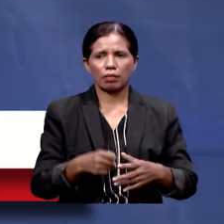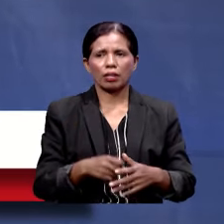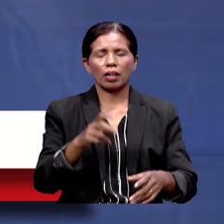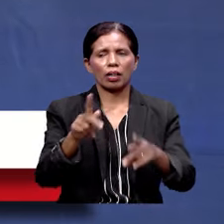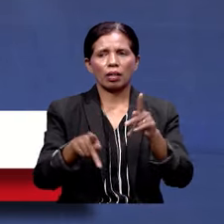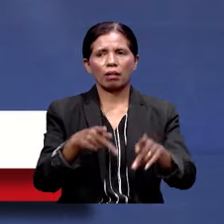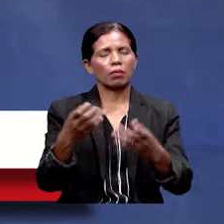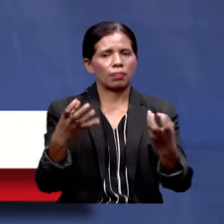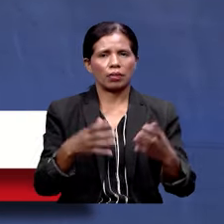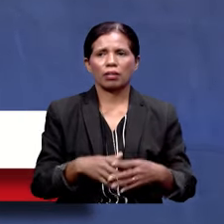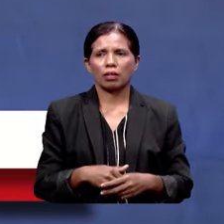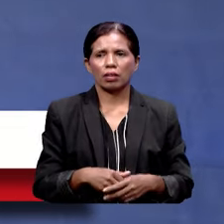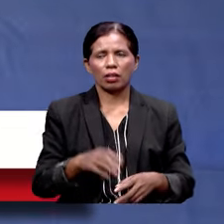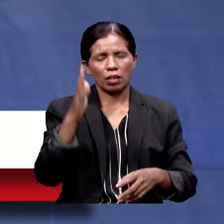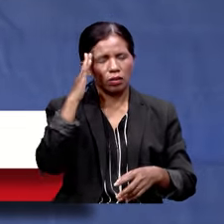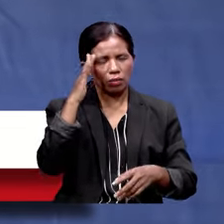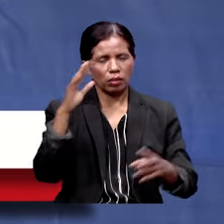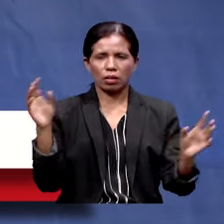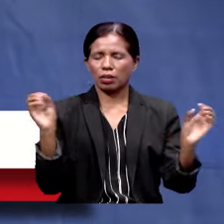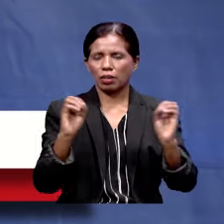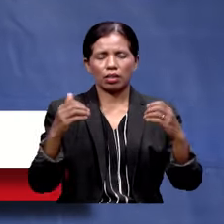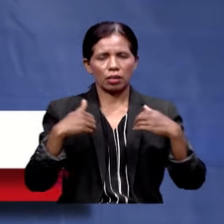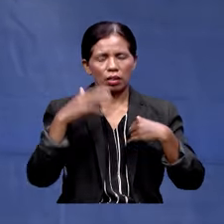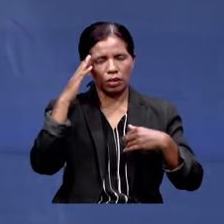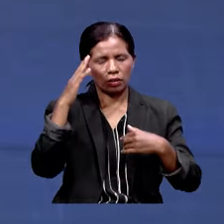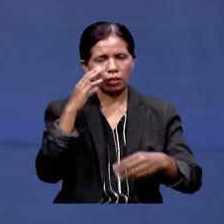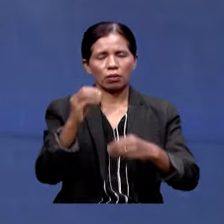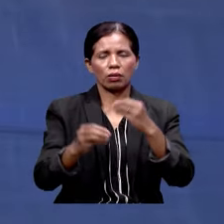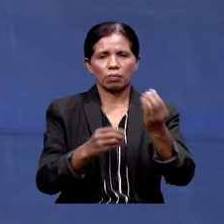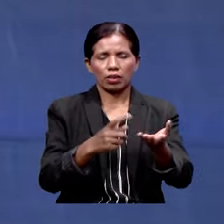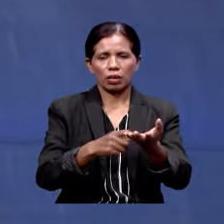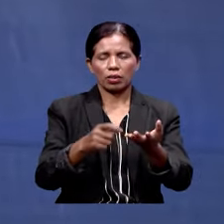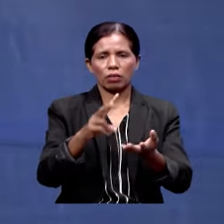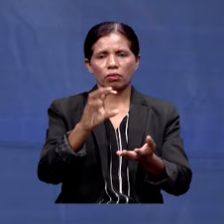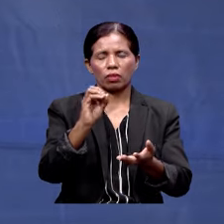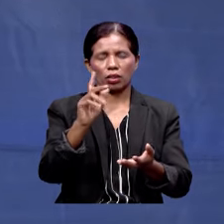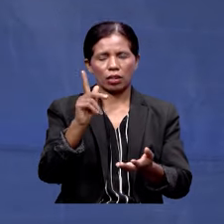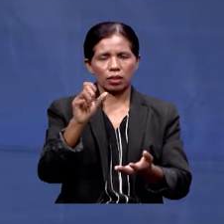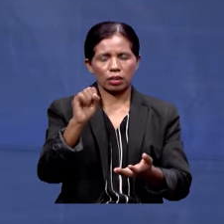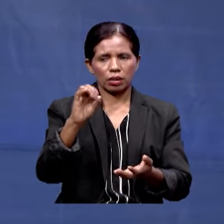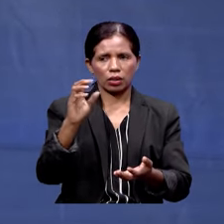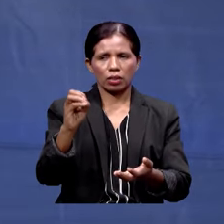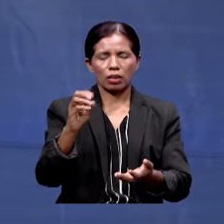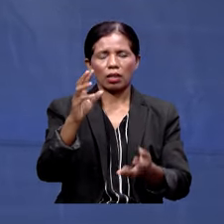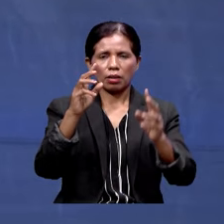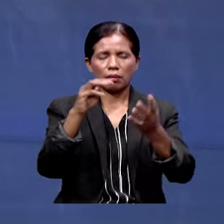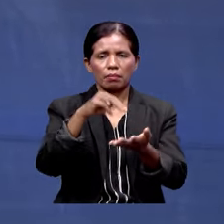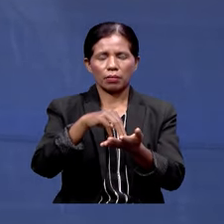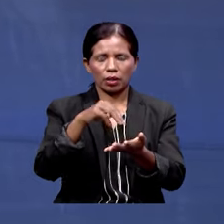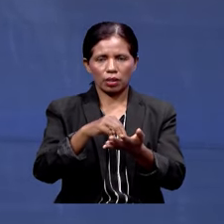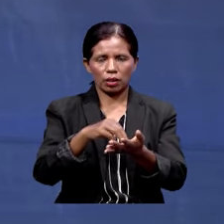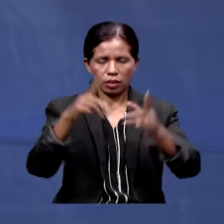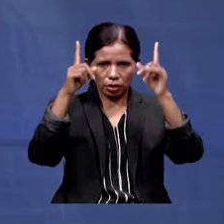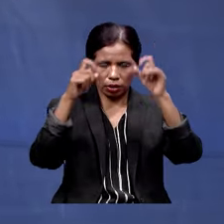barra onde que lago minha a no india catuba técnico vocacional tamba. Matéria exame nacional e a hat et que